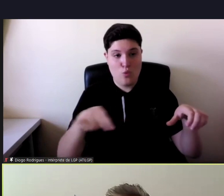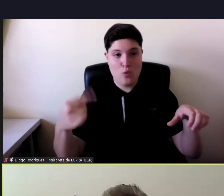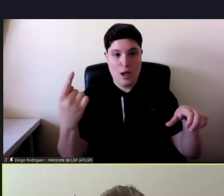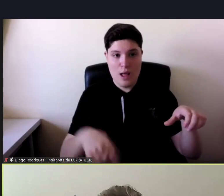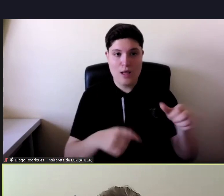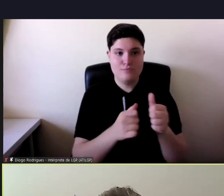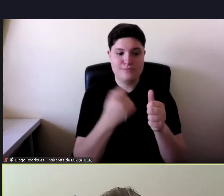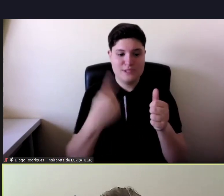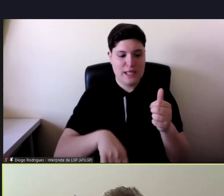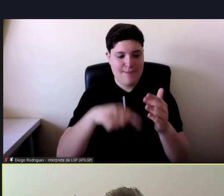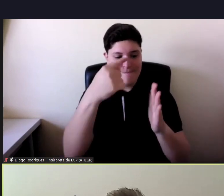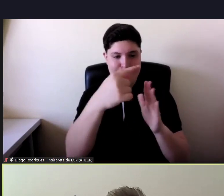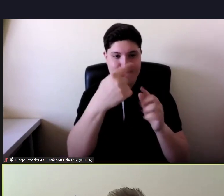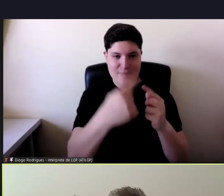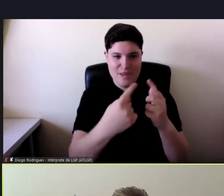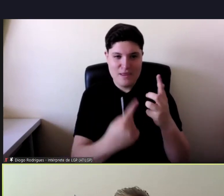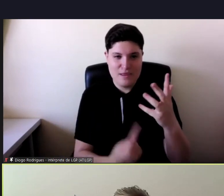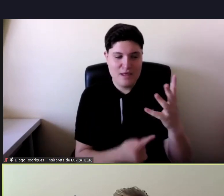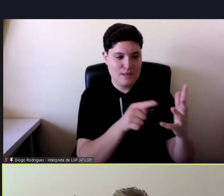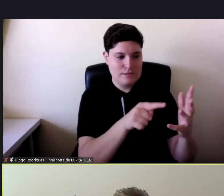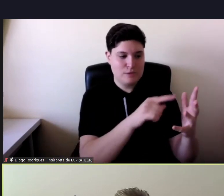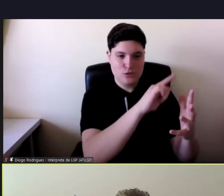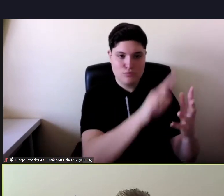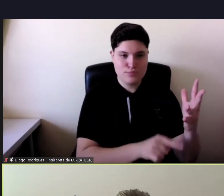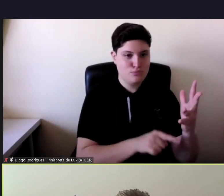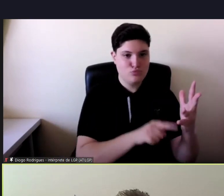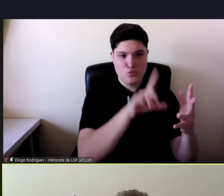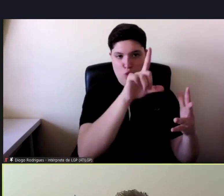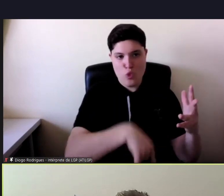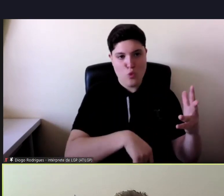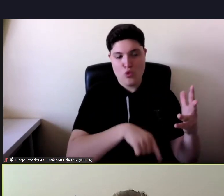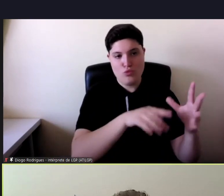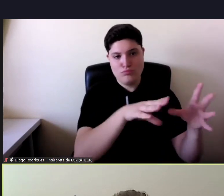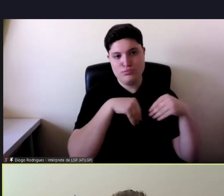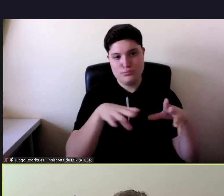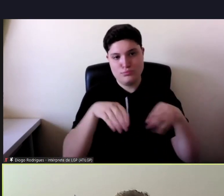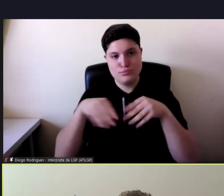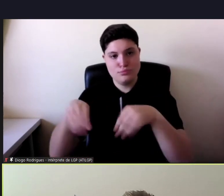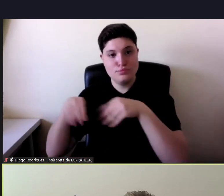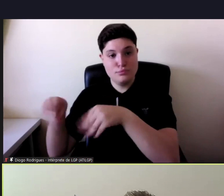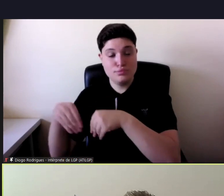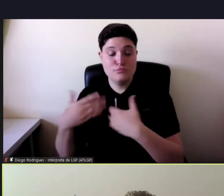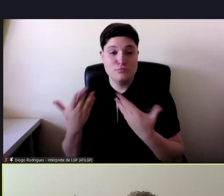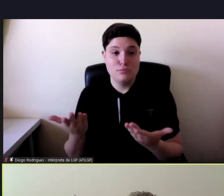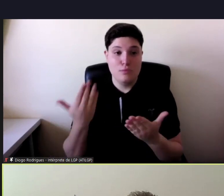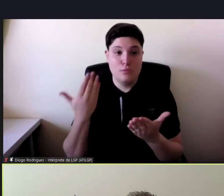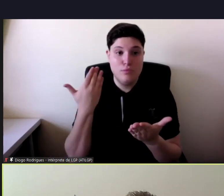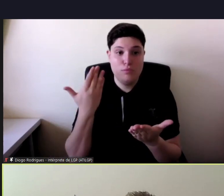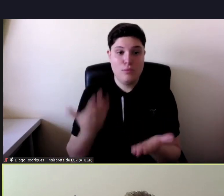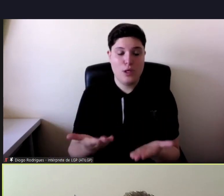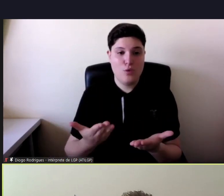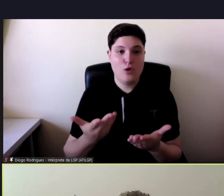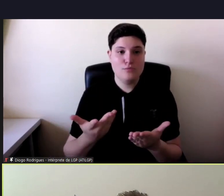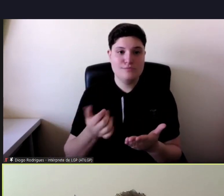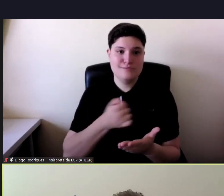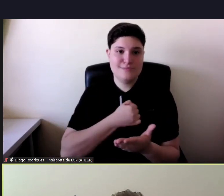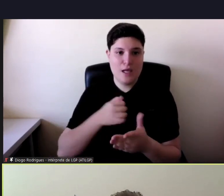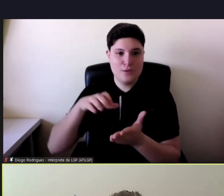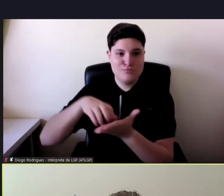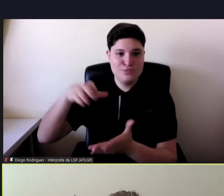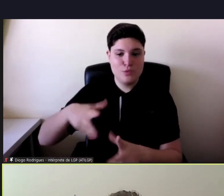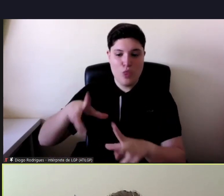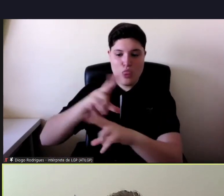uma população sedentária, não havia propriedade, não havia civilização. E, portanto, é por esta razão que